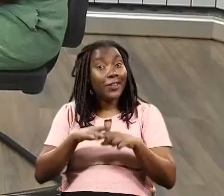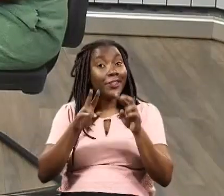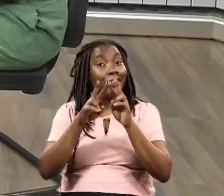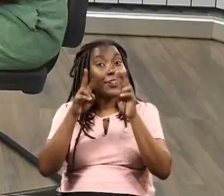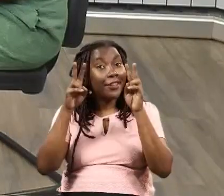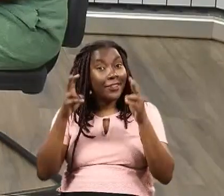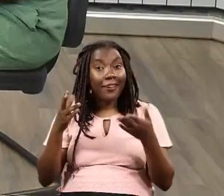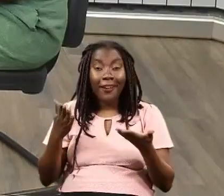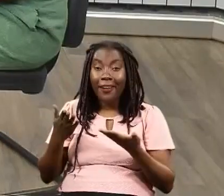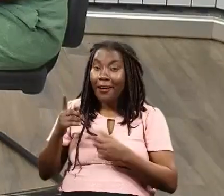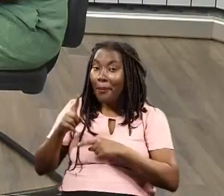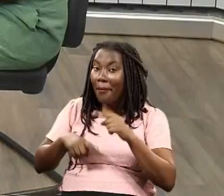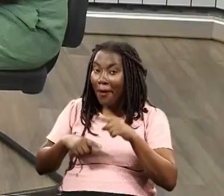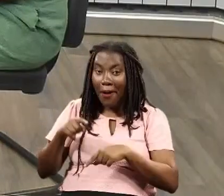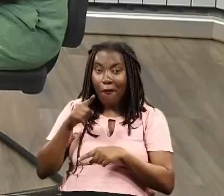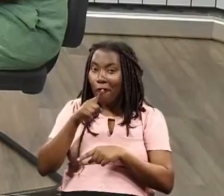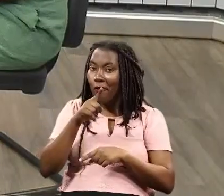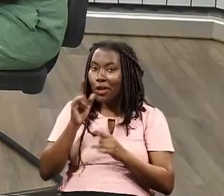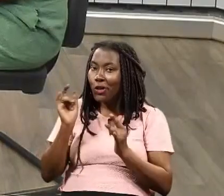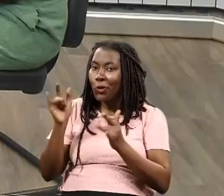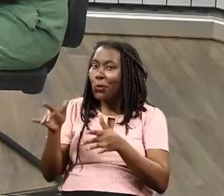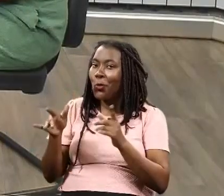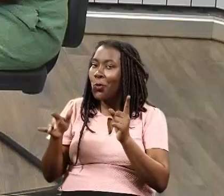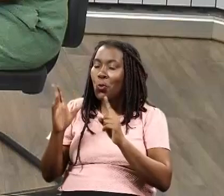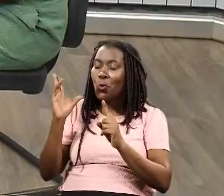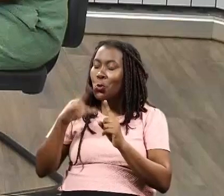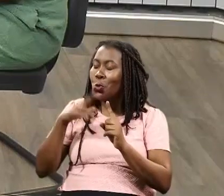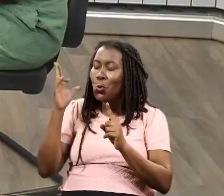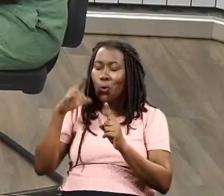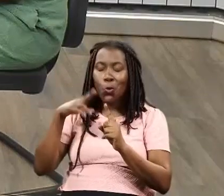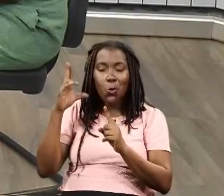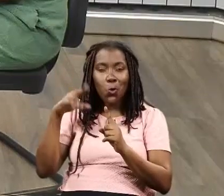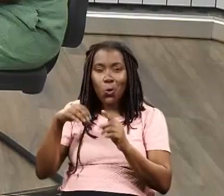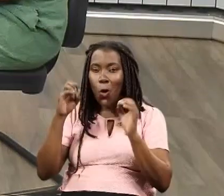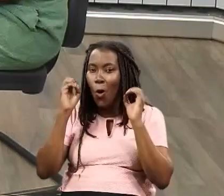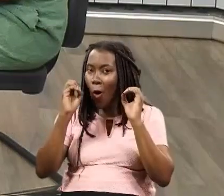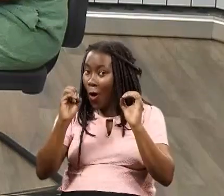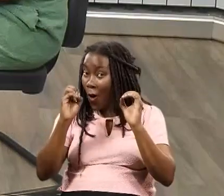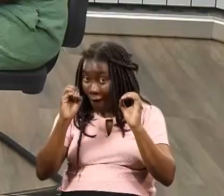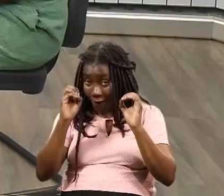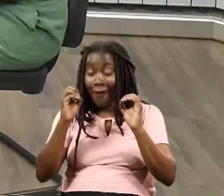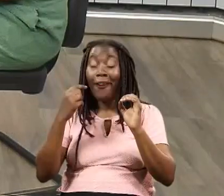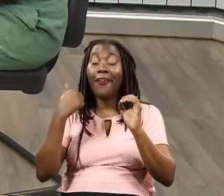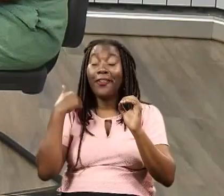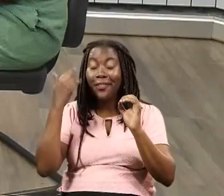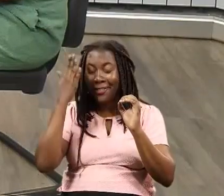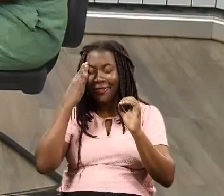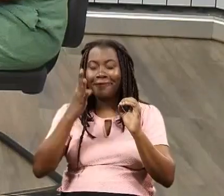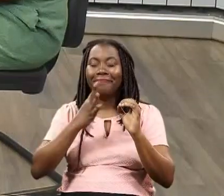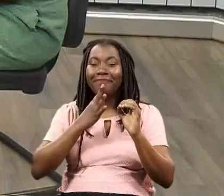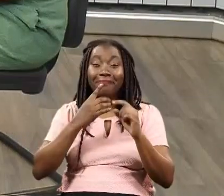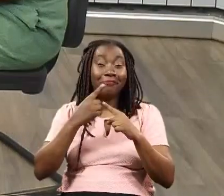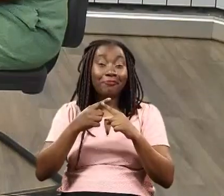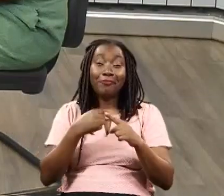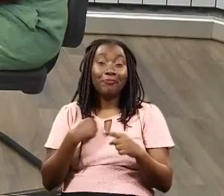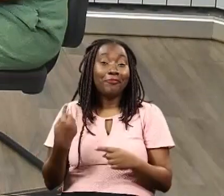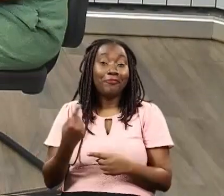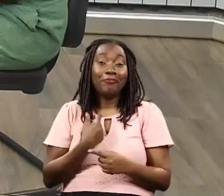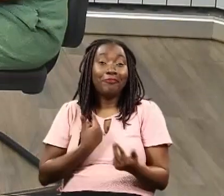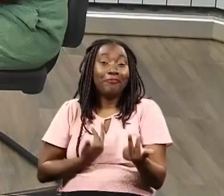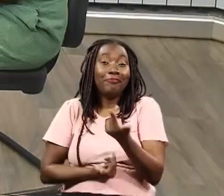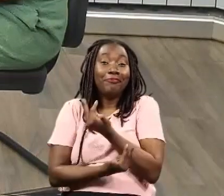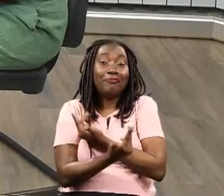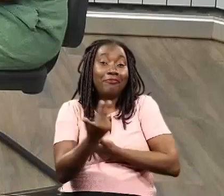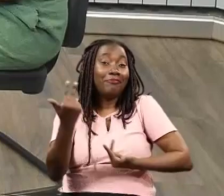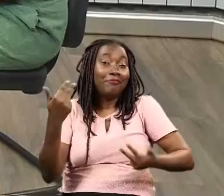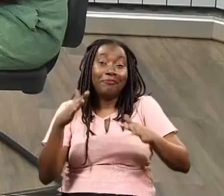aquele aparelhinho que você não larga dele em nenhum momento sequer, né? Eu sei, porque a gente também é assim. Todos somos